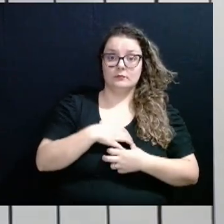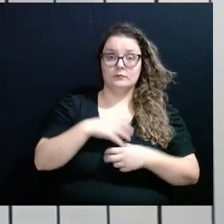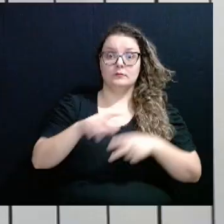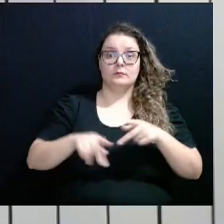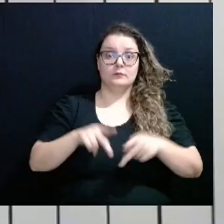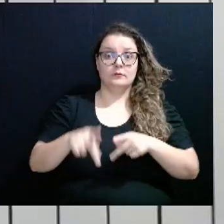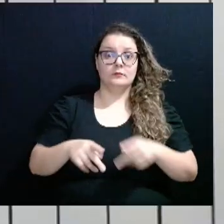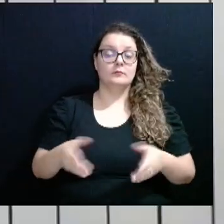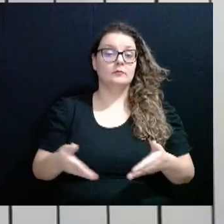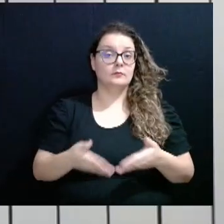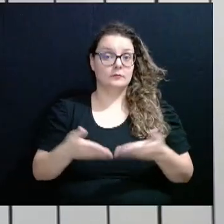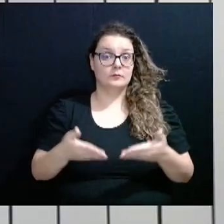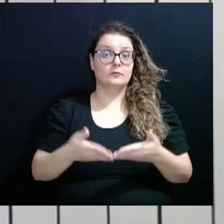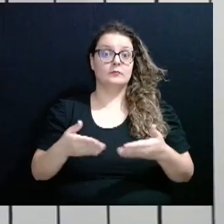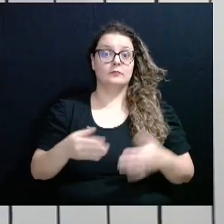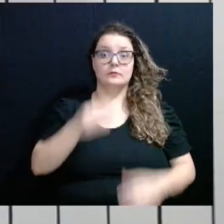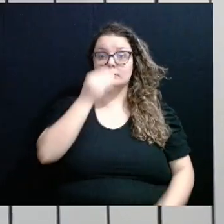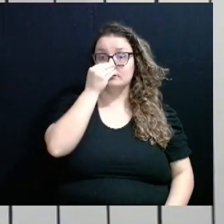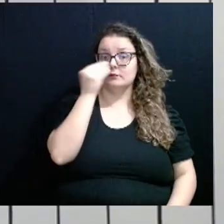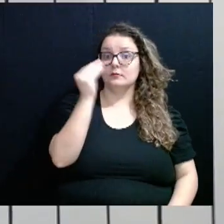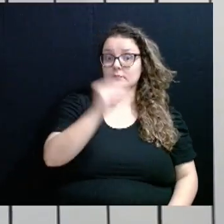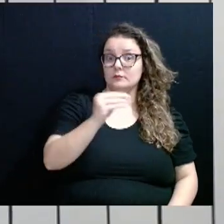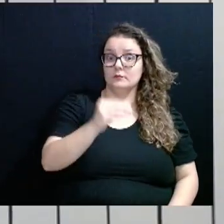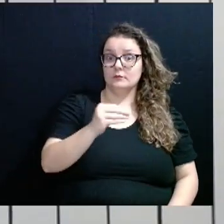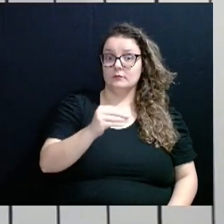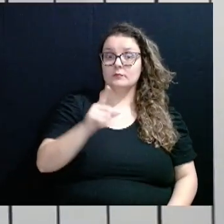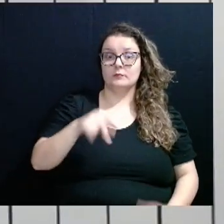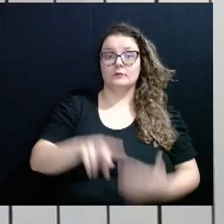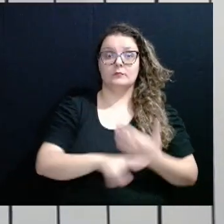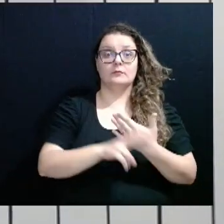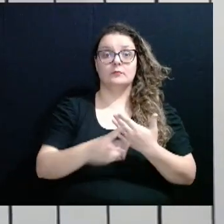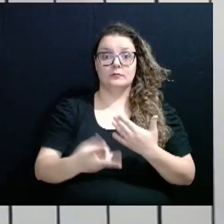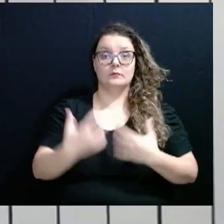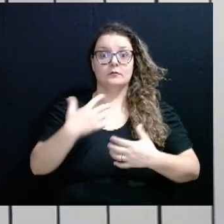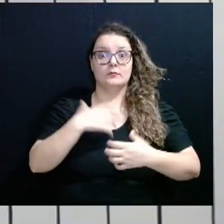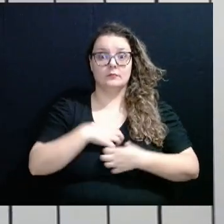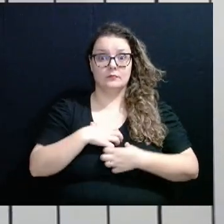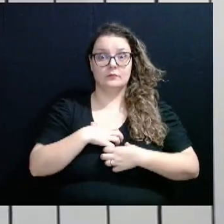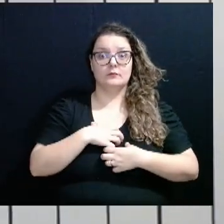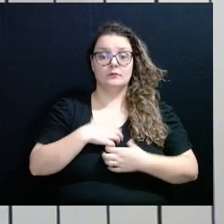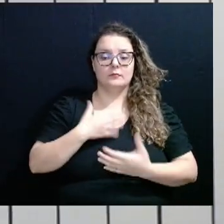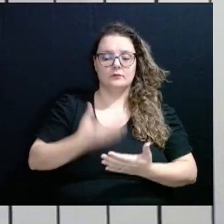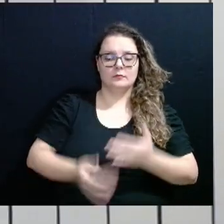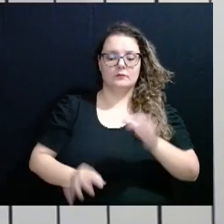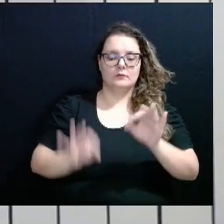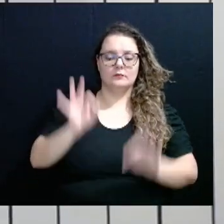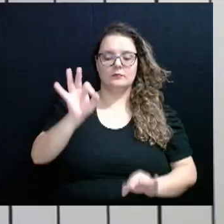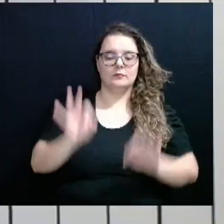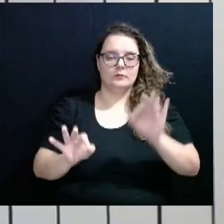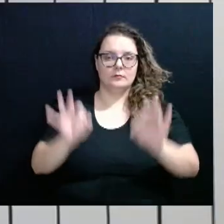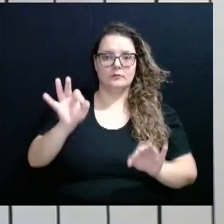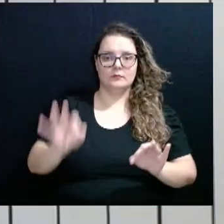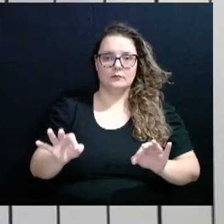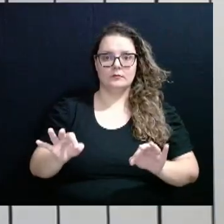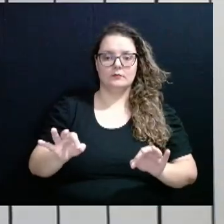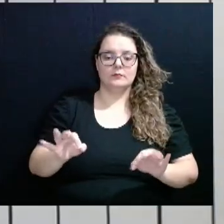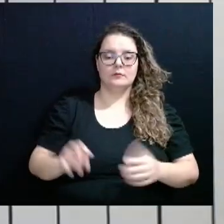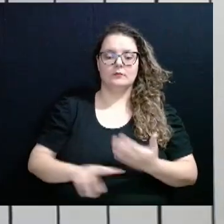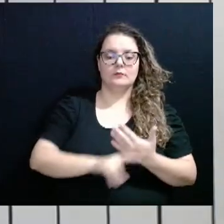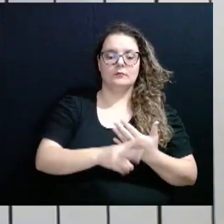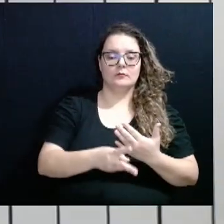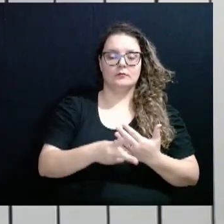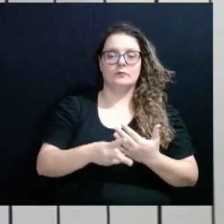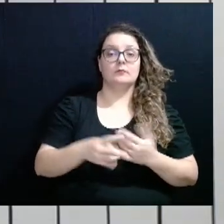pobres e marginalizadas são afetadas de forma desproporcional pelos impactos ambientais negativos,